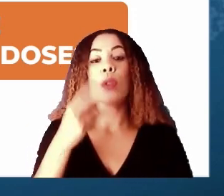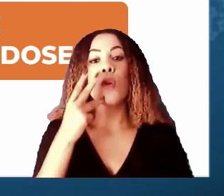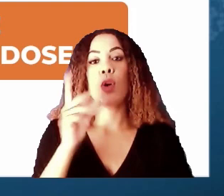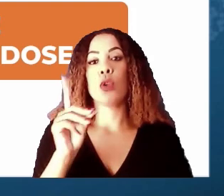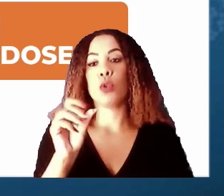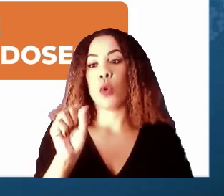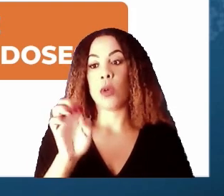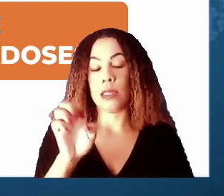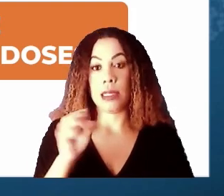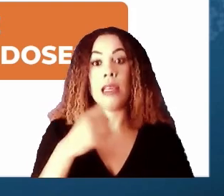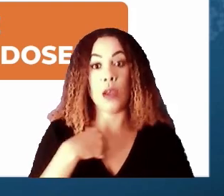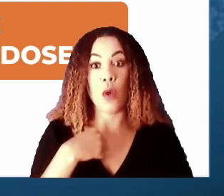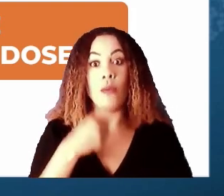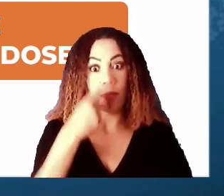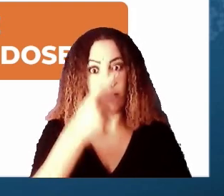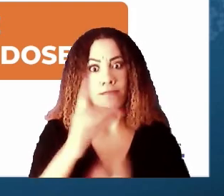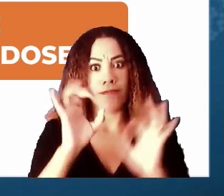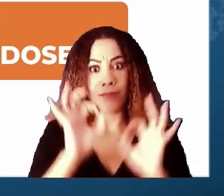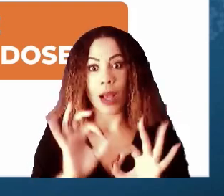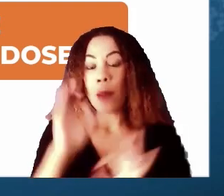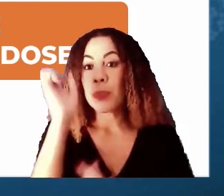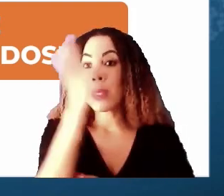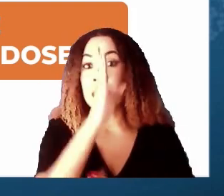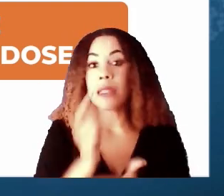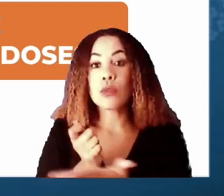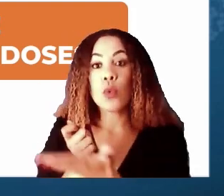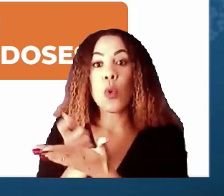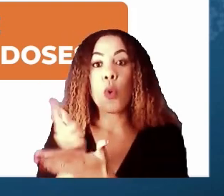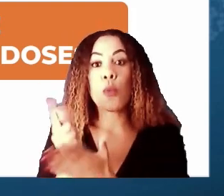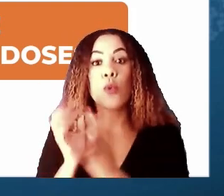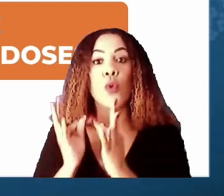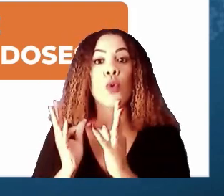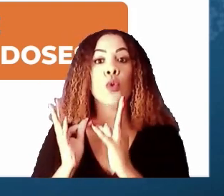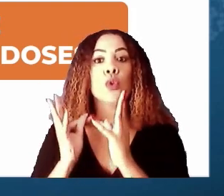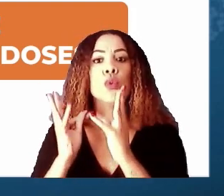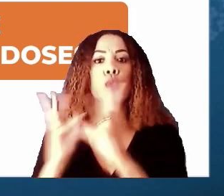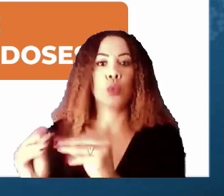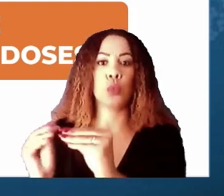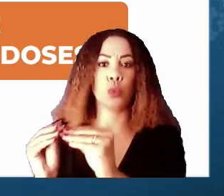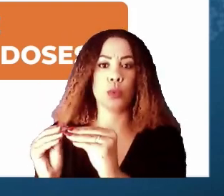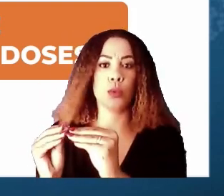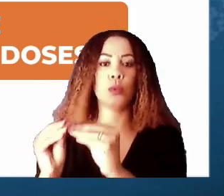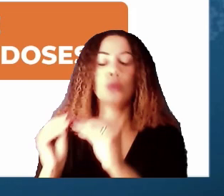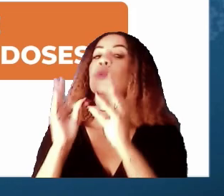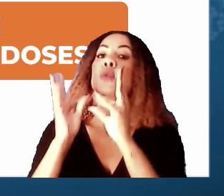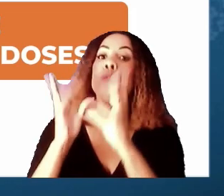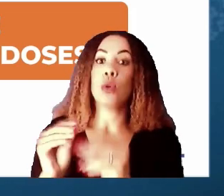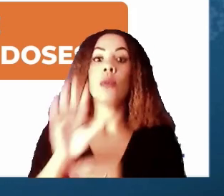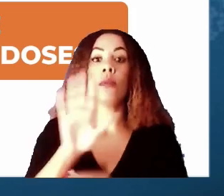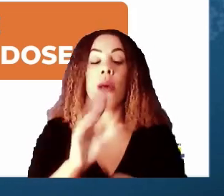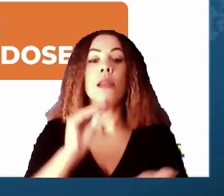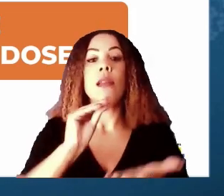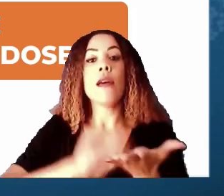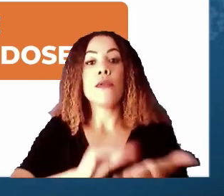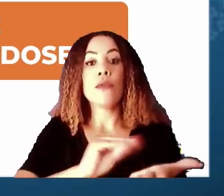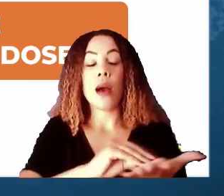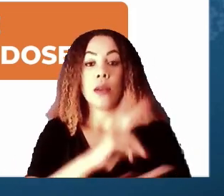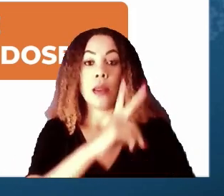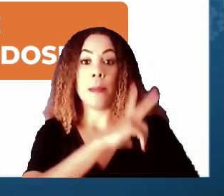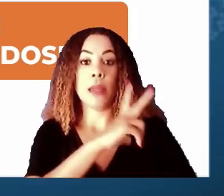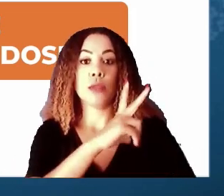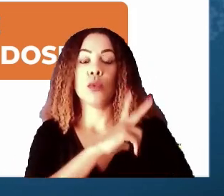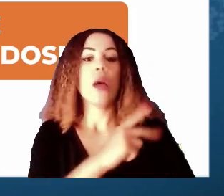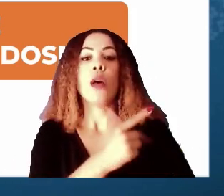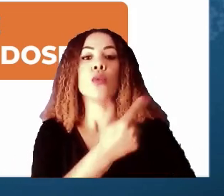comprou tudo, absolutamente tudo que foi fornecido. Tanto é que faltou vacina no setor privado posteriormente.